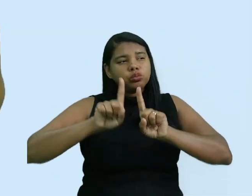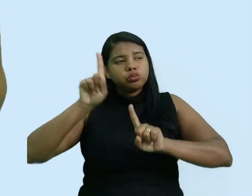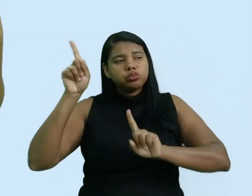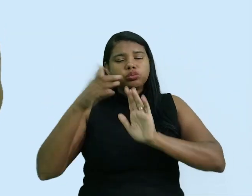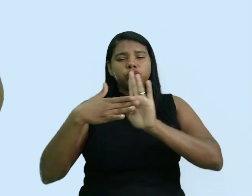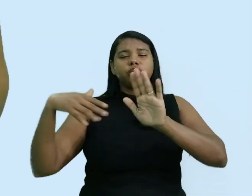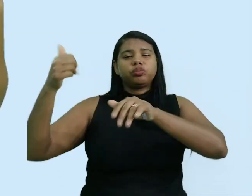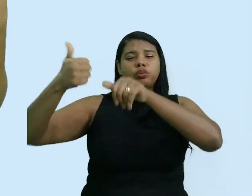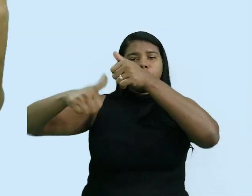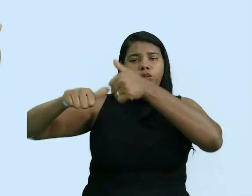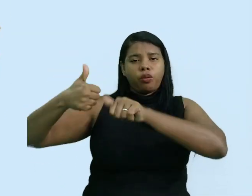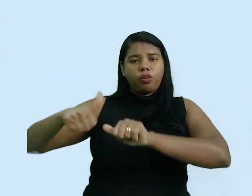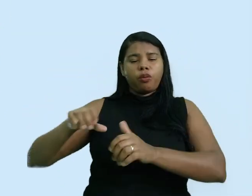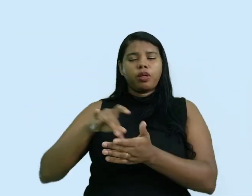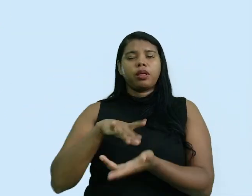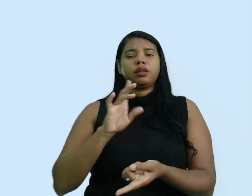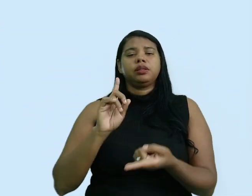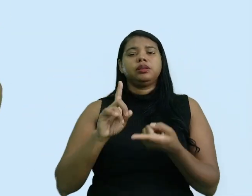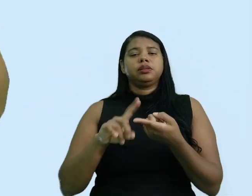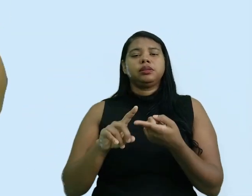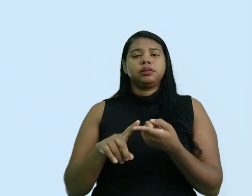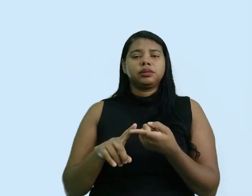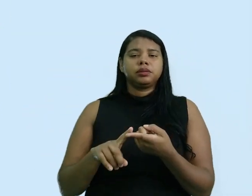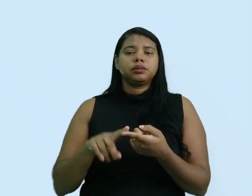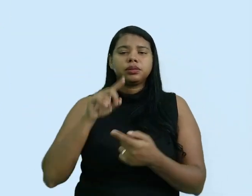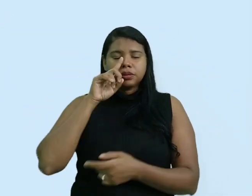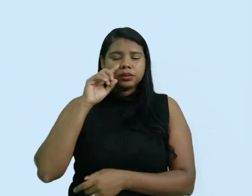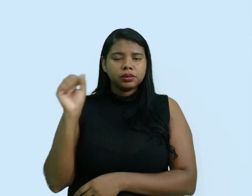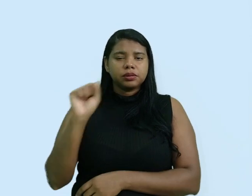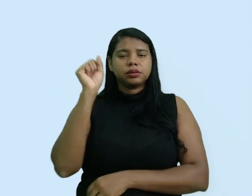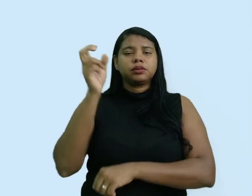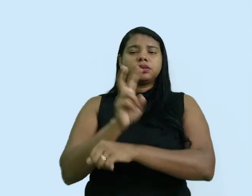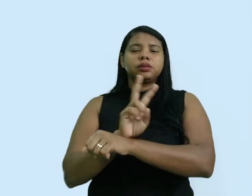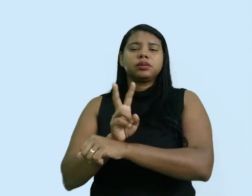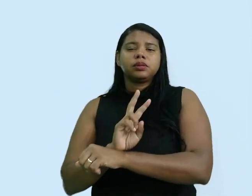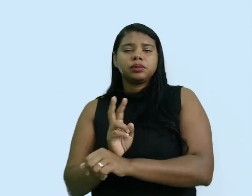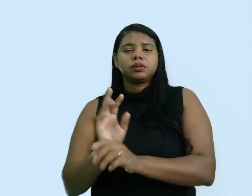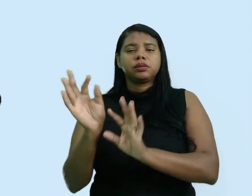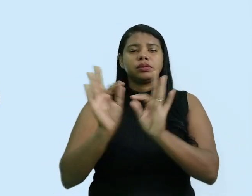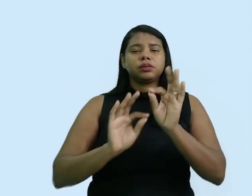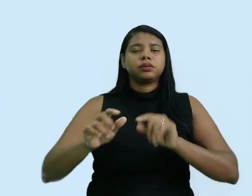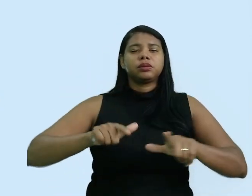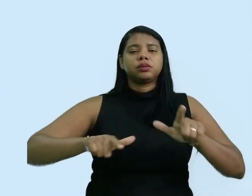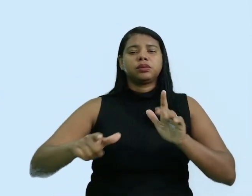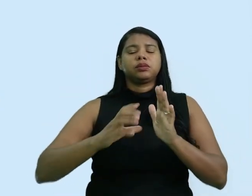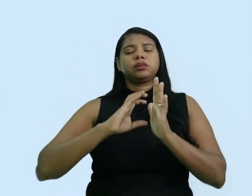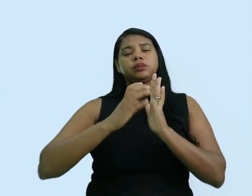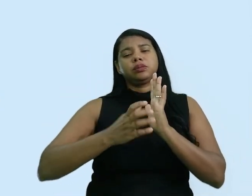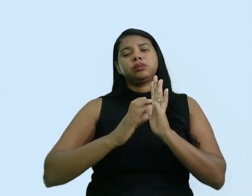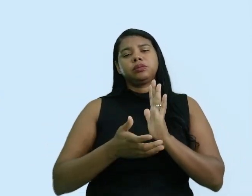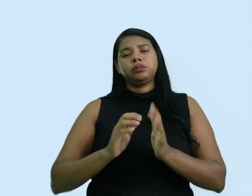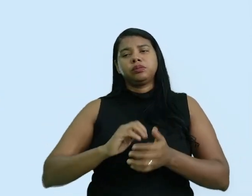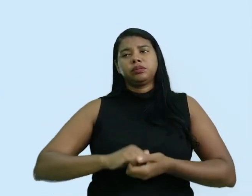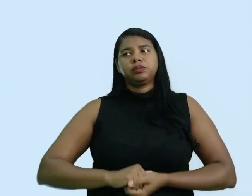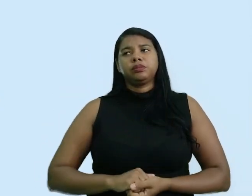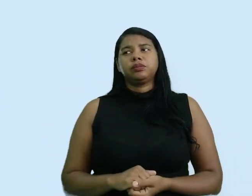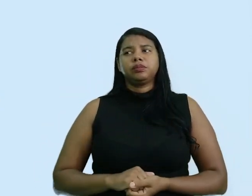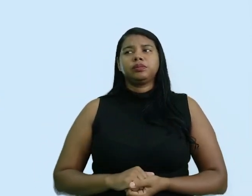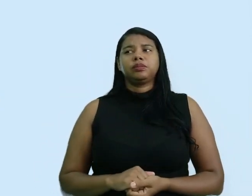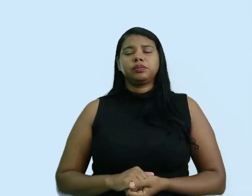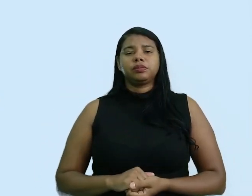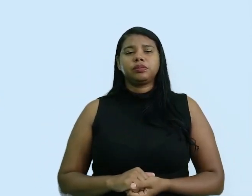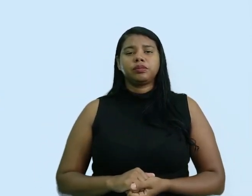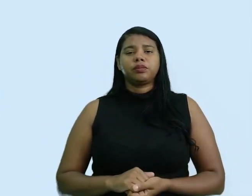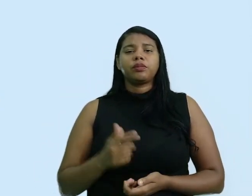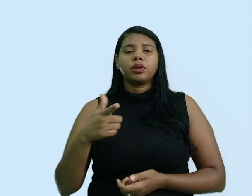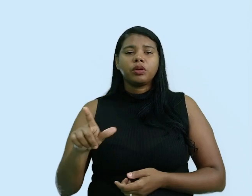análise preliminar desses riscos, tá? E monitorar a exposição do trabalhador a determinado agente. Outro